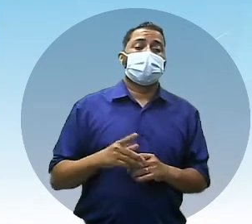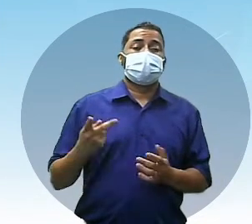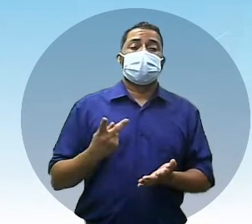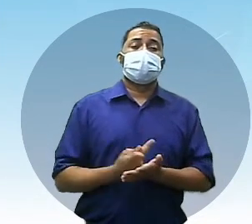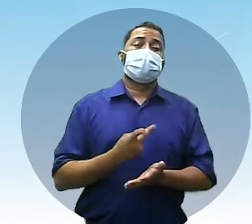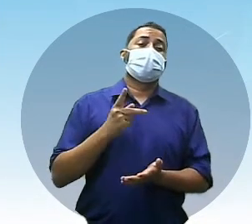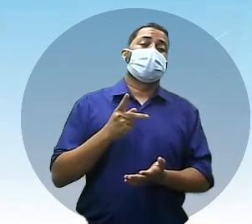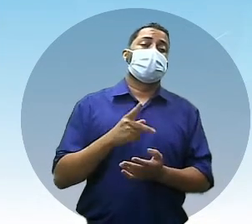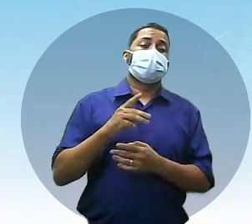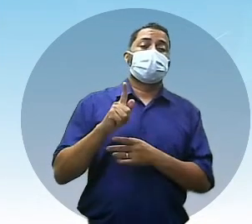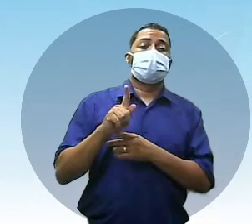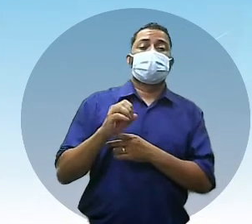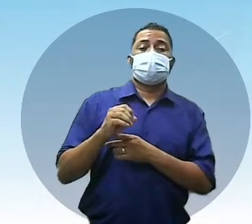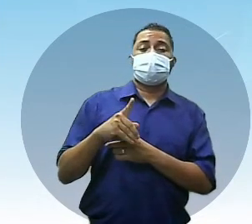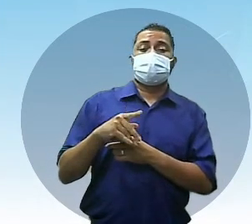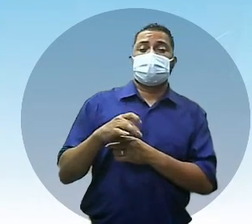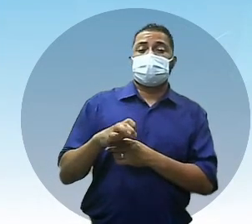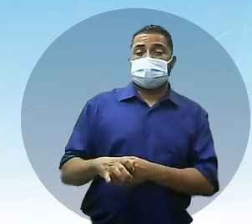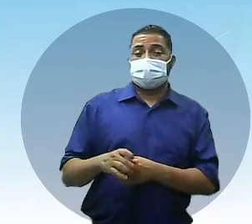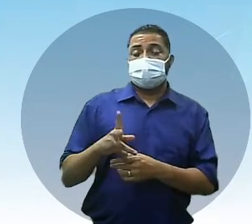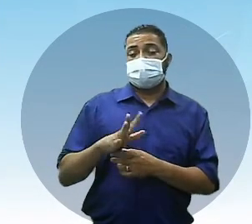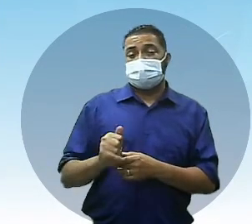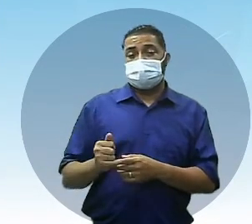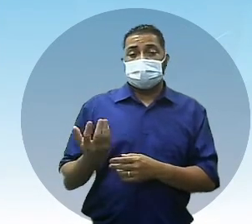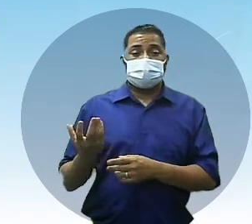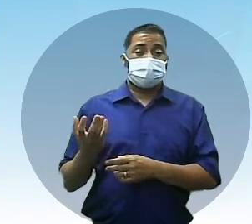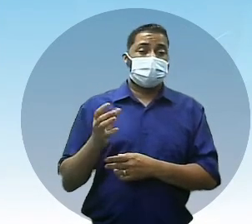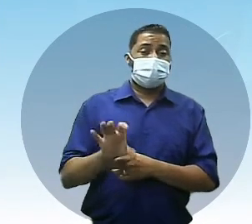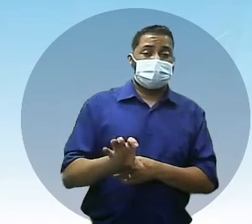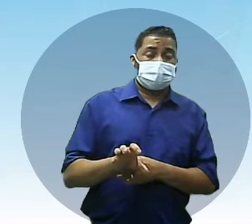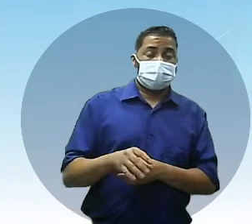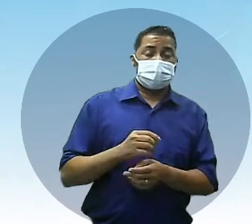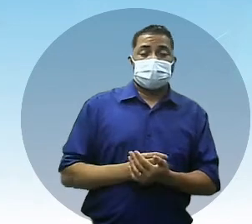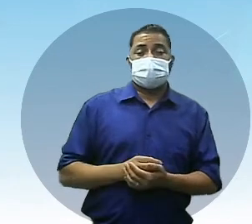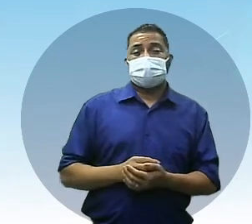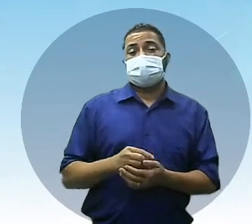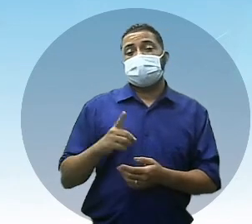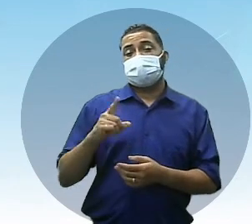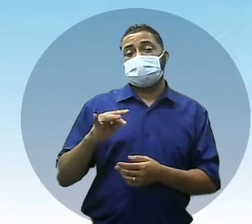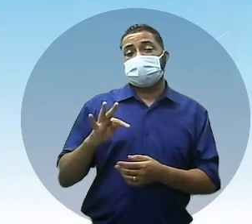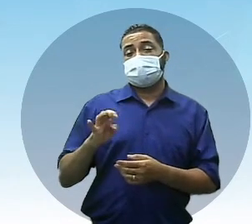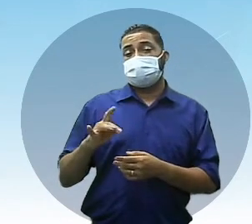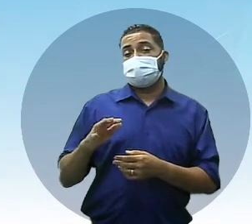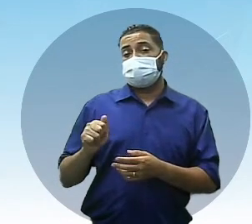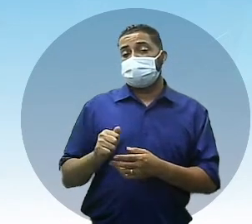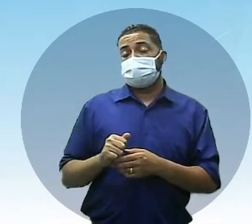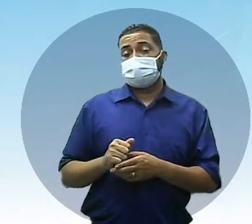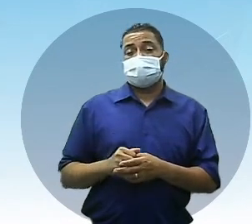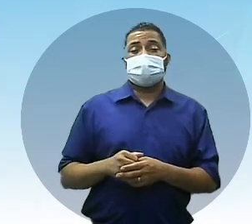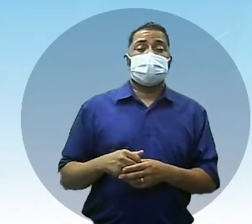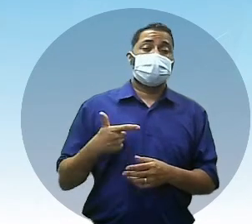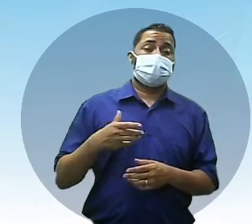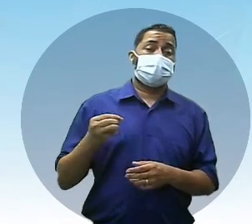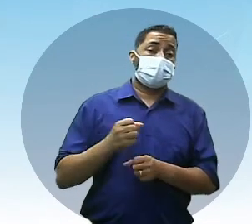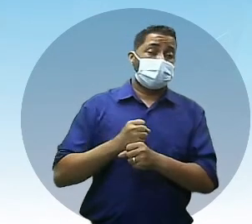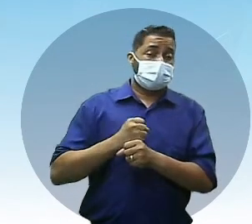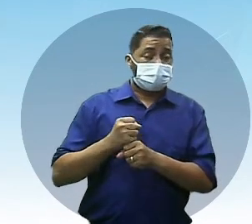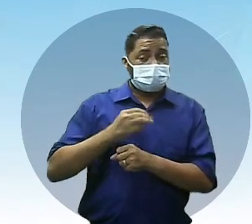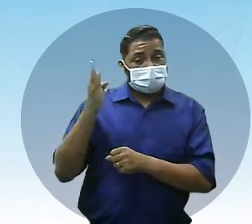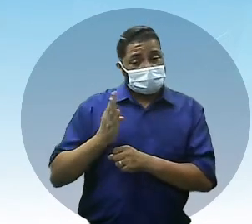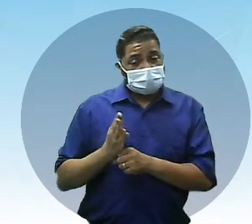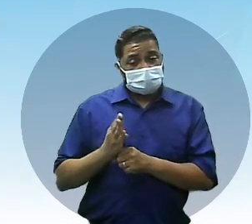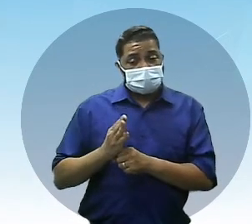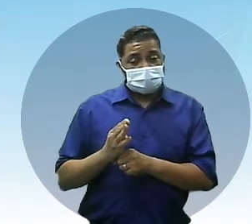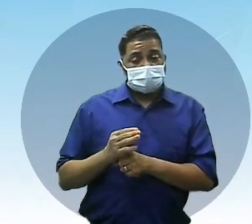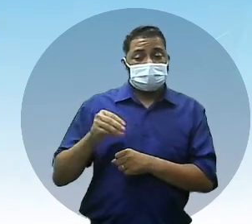acontece o golpe civil-militar que vai impor uma ditadura de 21 anos sobre o Brasil. Miguel Arraes de